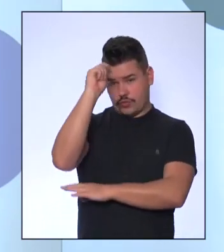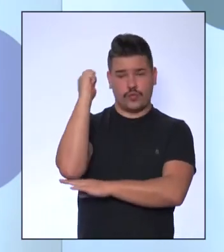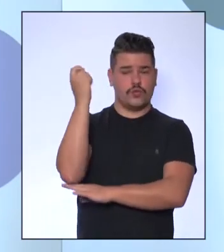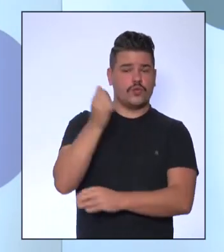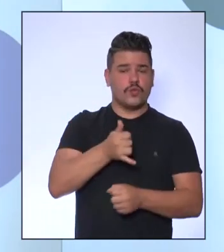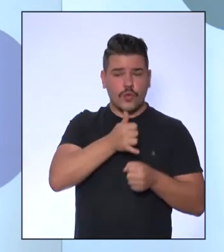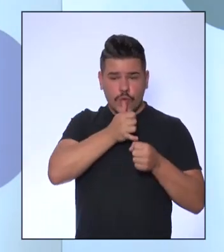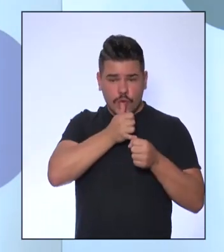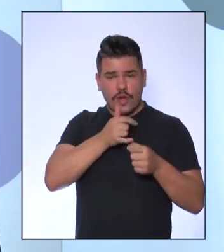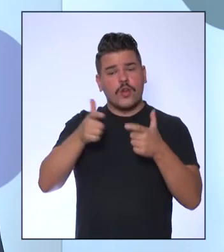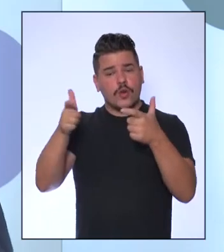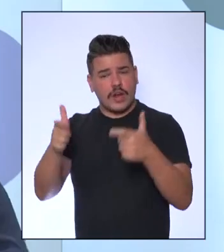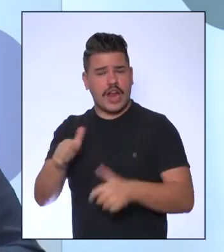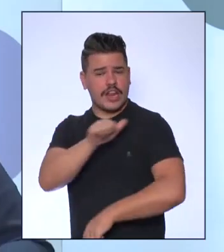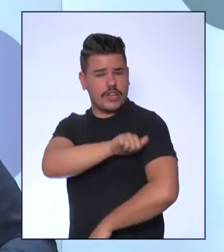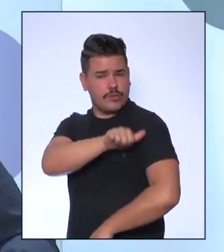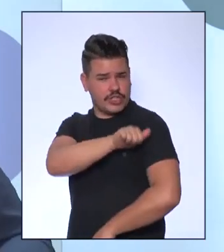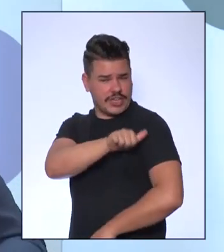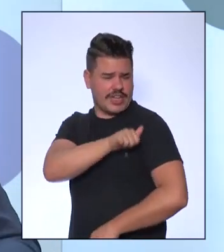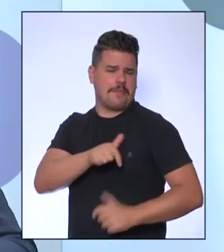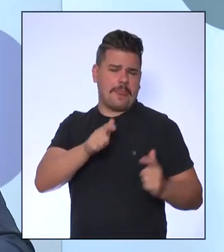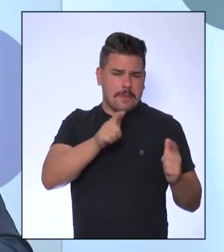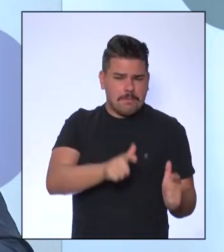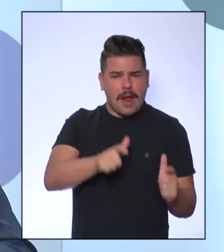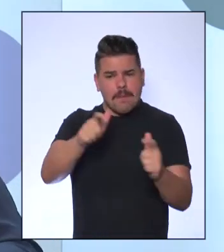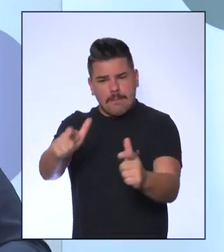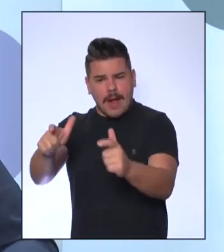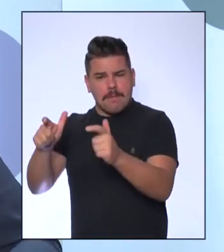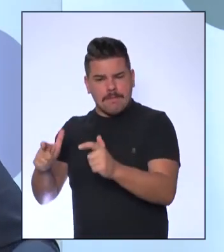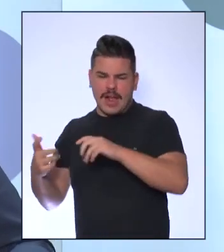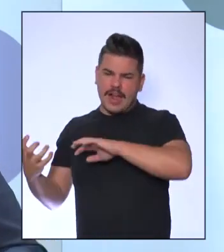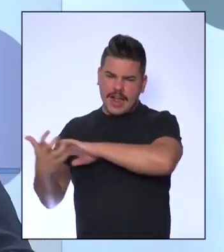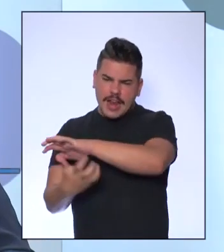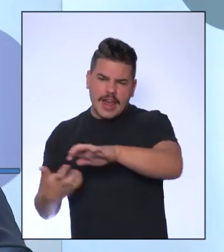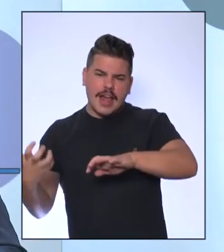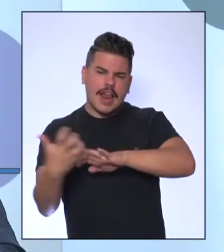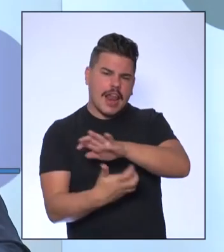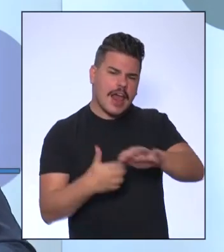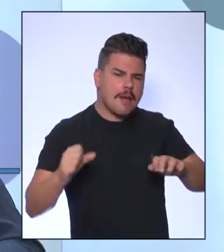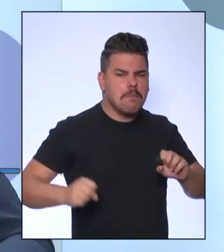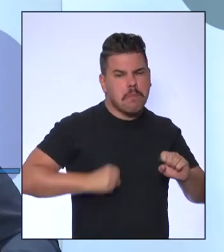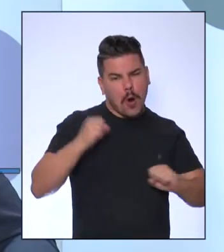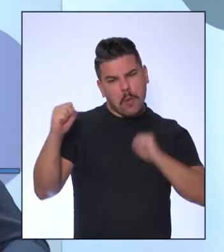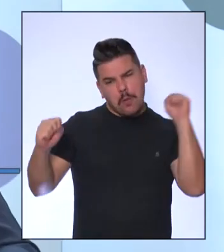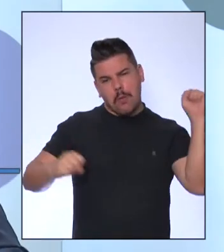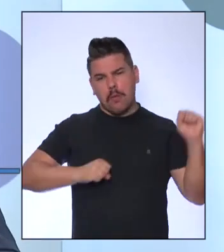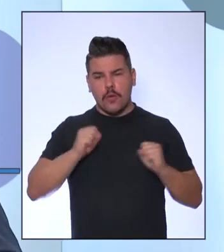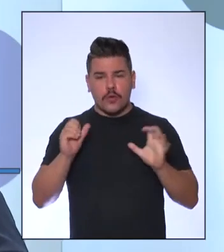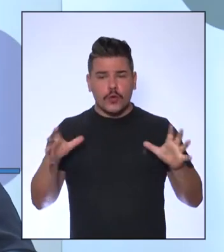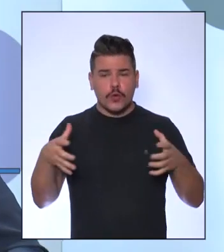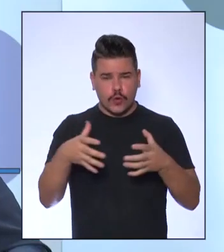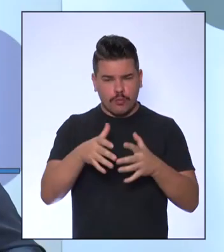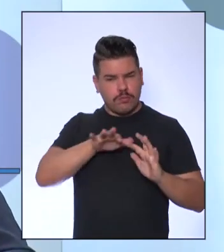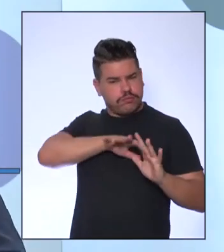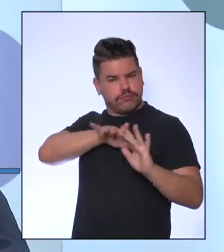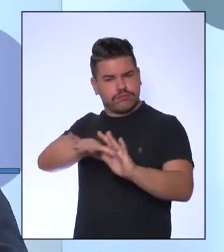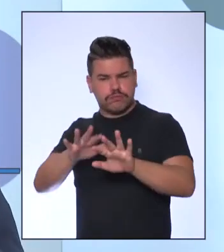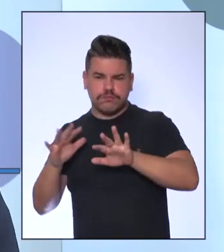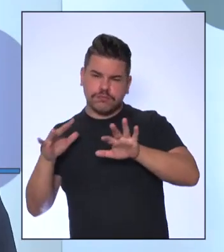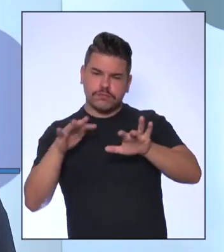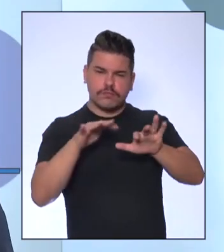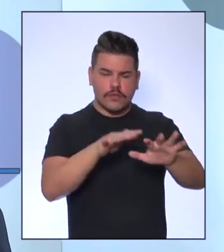Janeiro. E todas essas revoltas, essas movimentações que